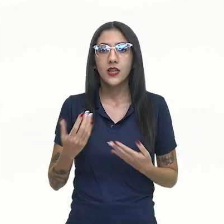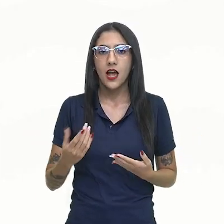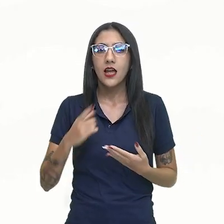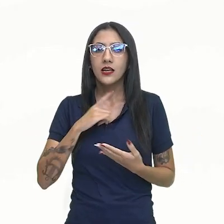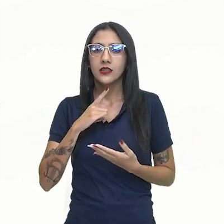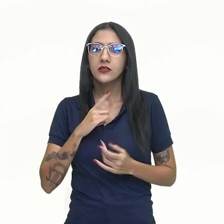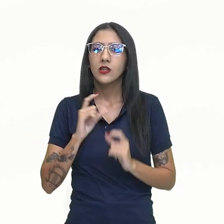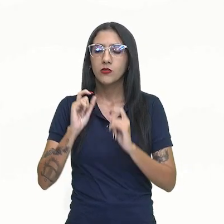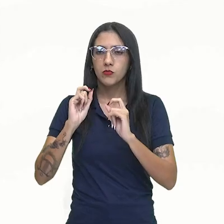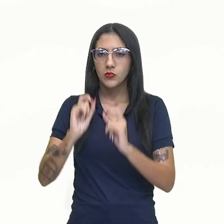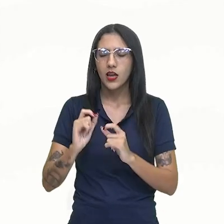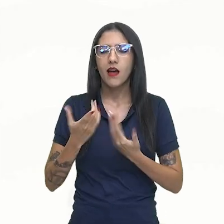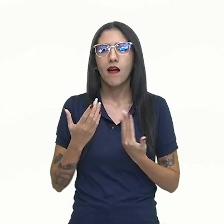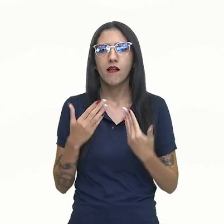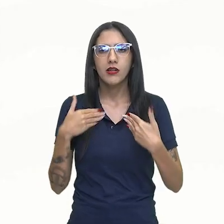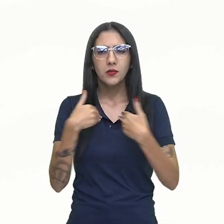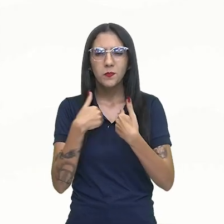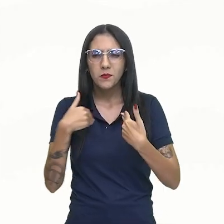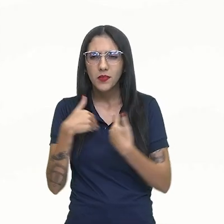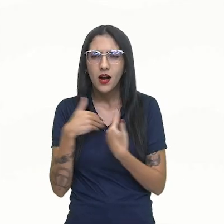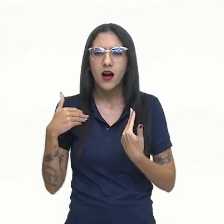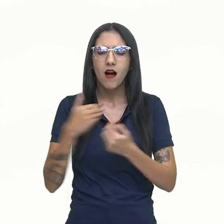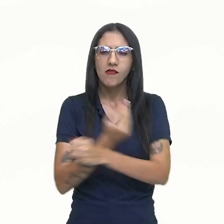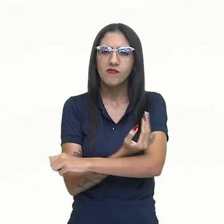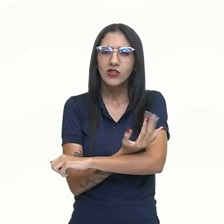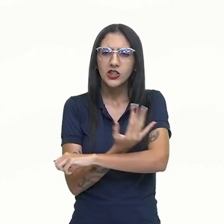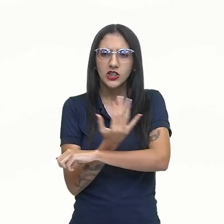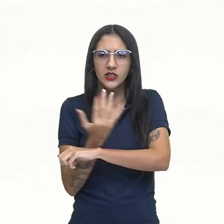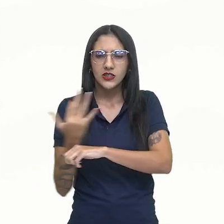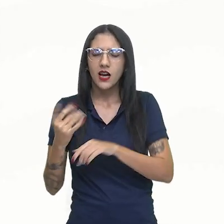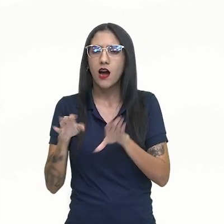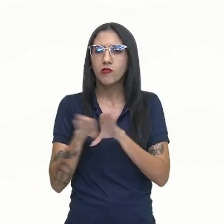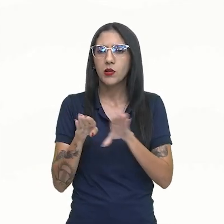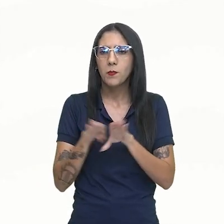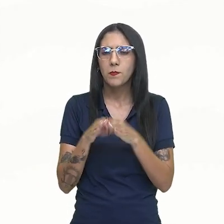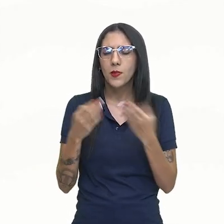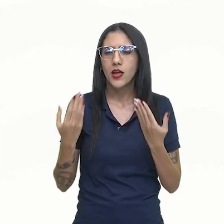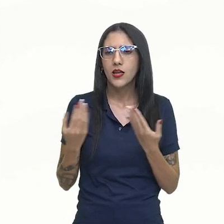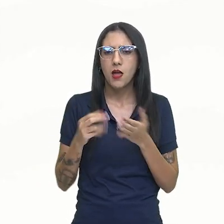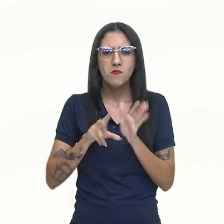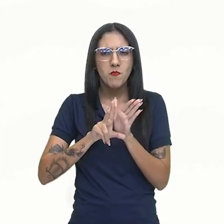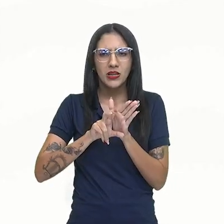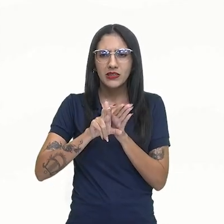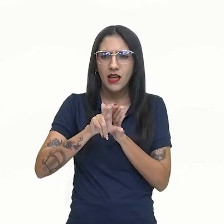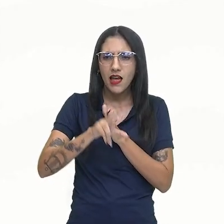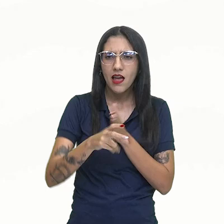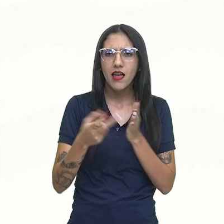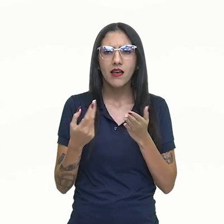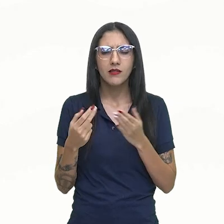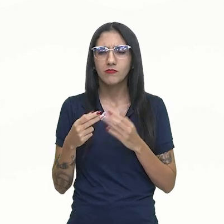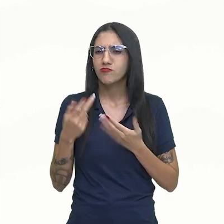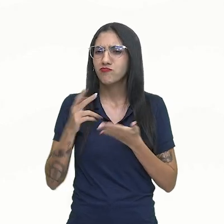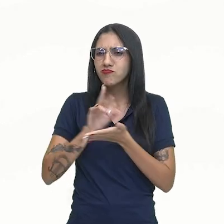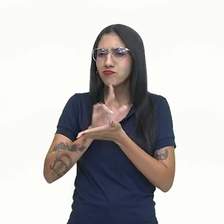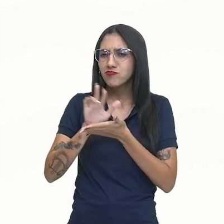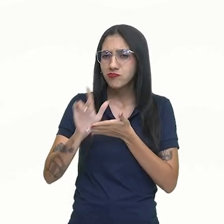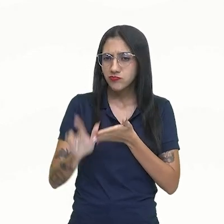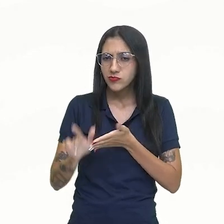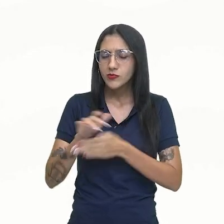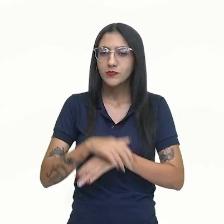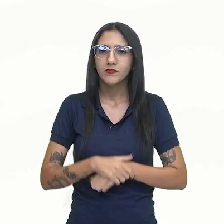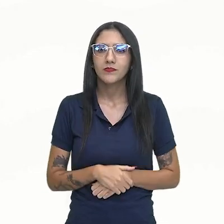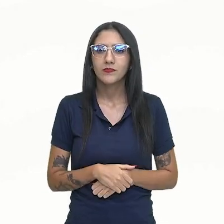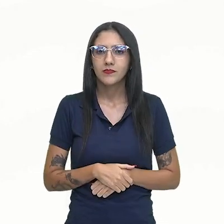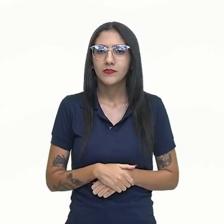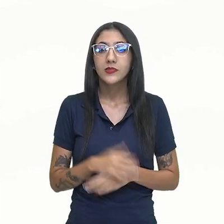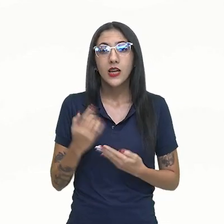presentes espécies animais, vegetais, né, micro-organismos, também estão todos participando dessa comunidade.